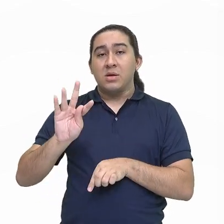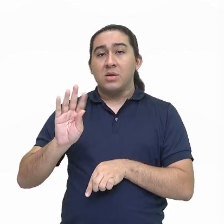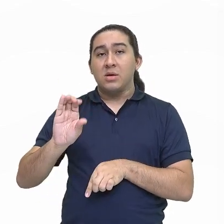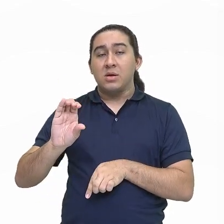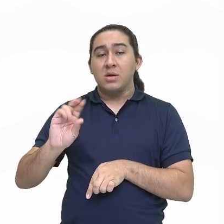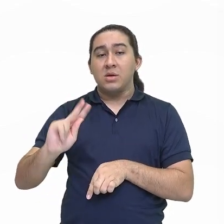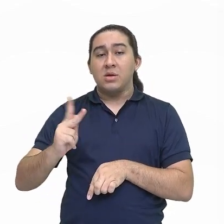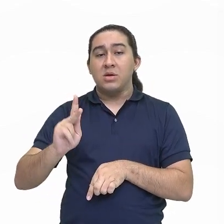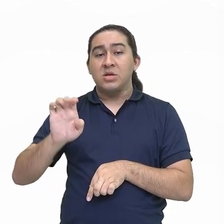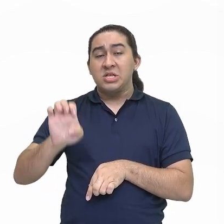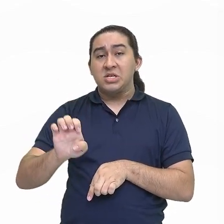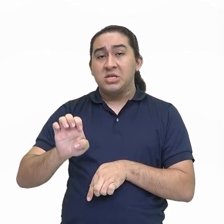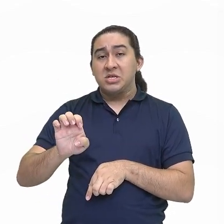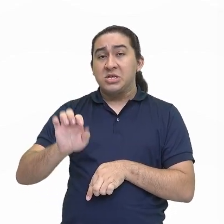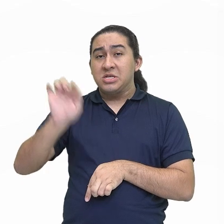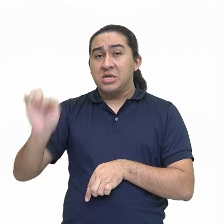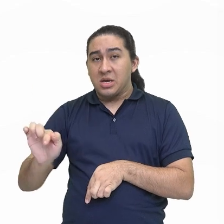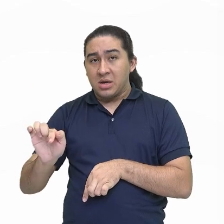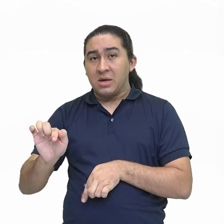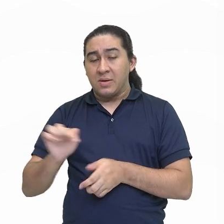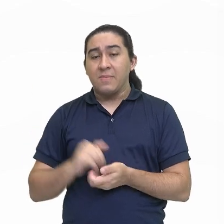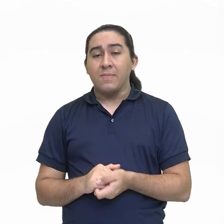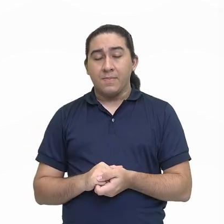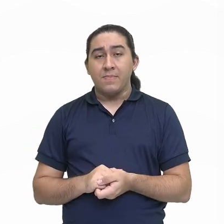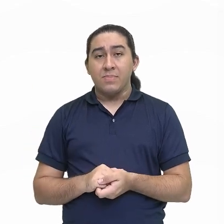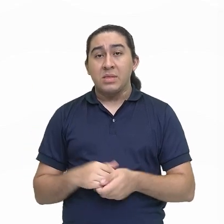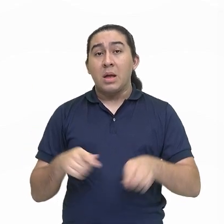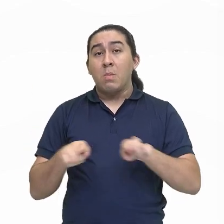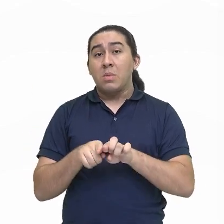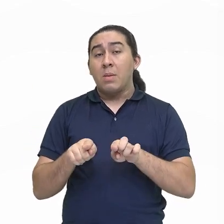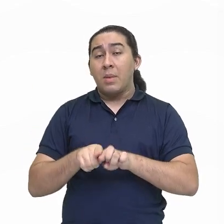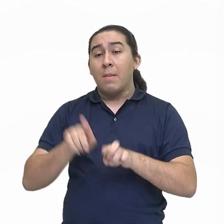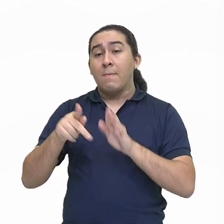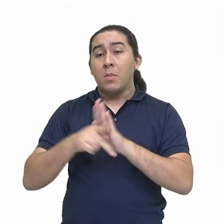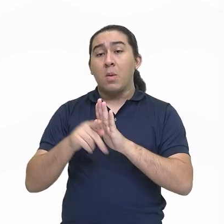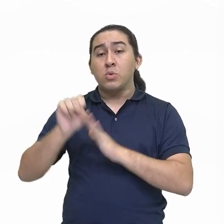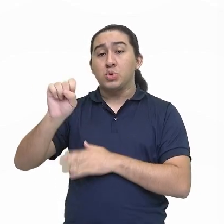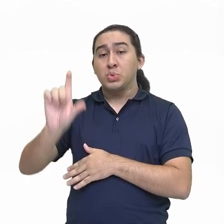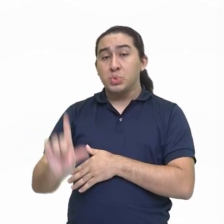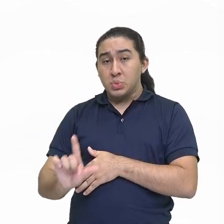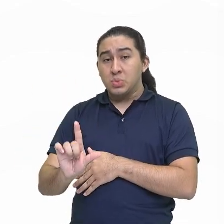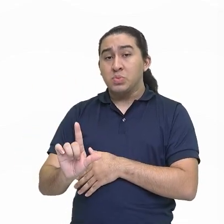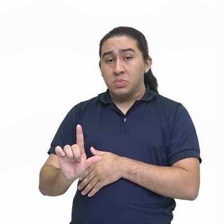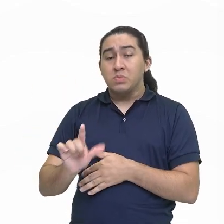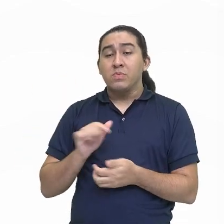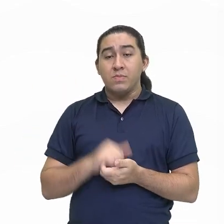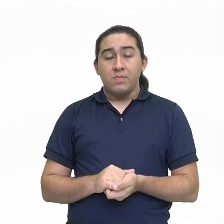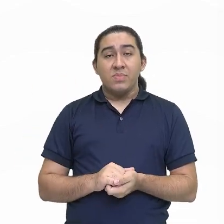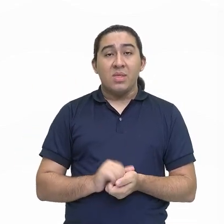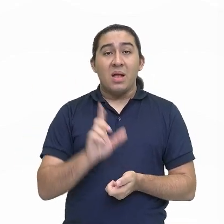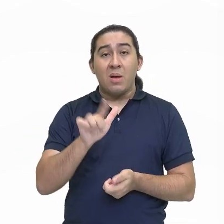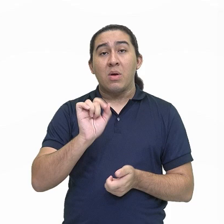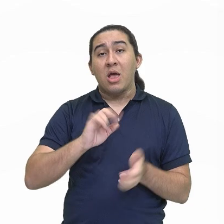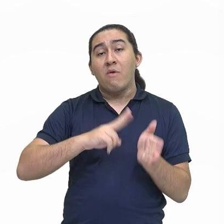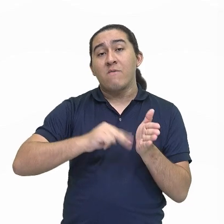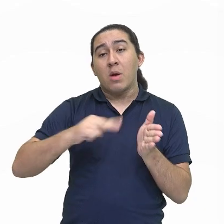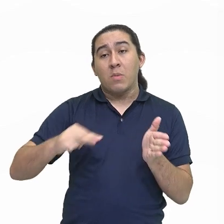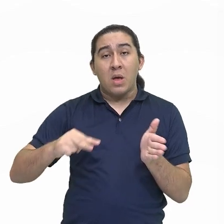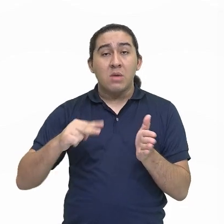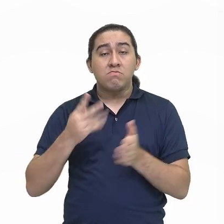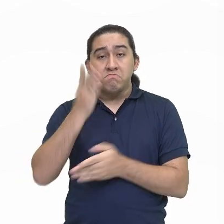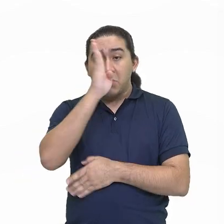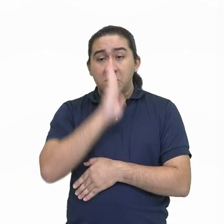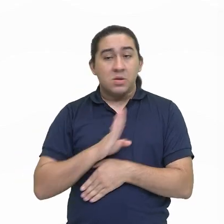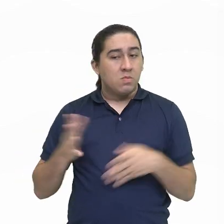expressão gaúcha no sul, isso tudo ilustra a riqueza vocabular